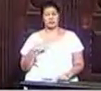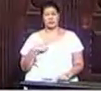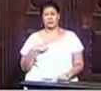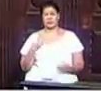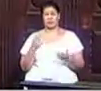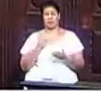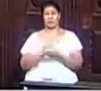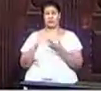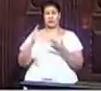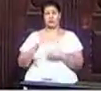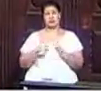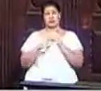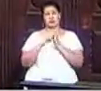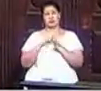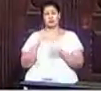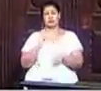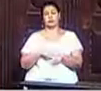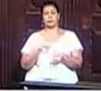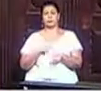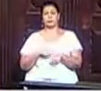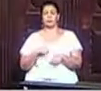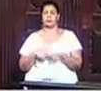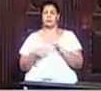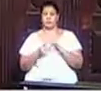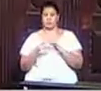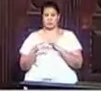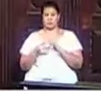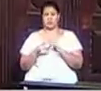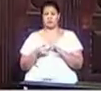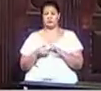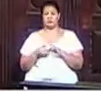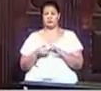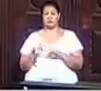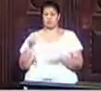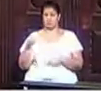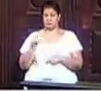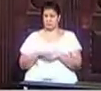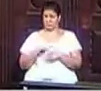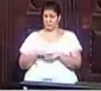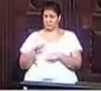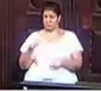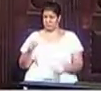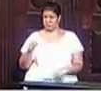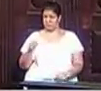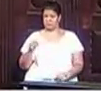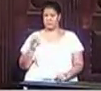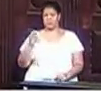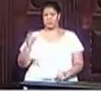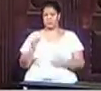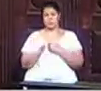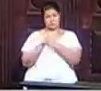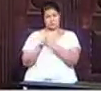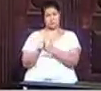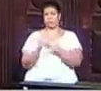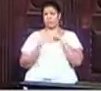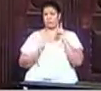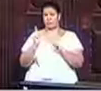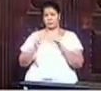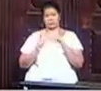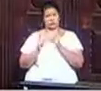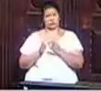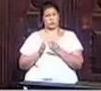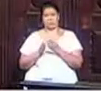querendo sair antes do tempo de uma concessão que ela herdou, ela não conseguiu a licitação do transporte aquaviário